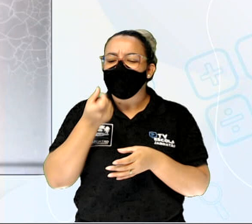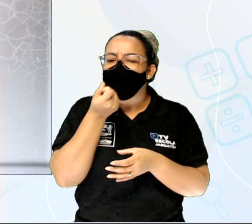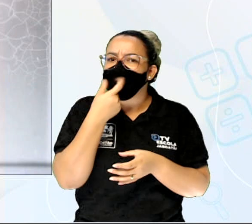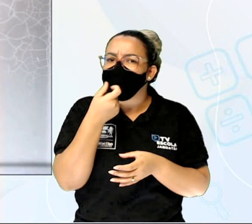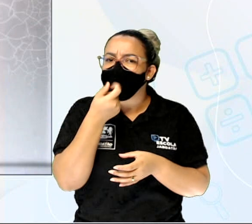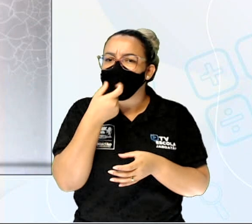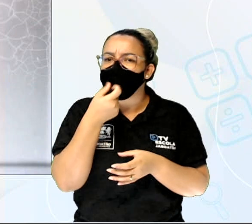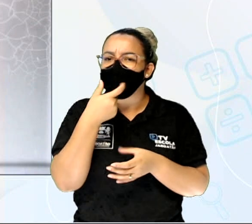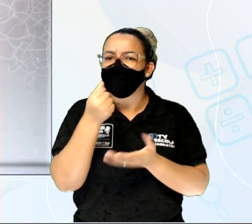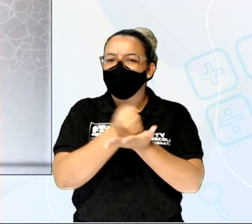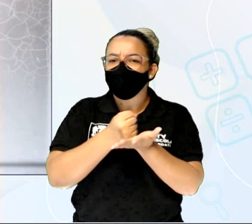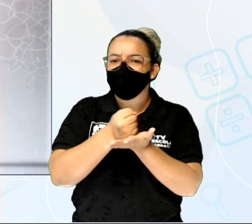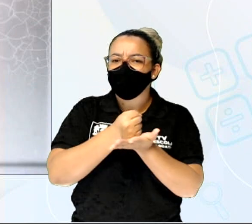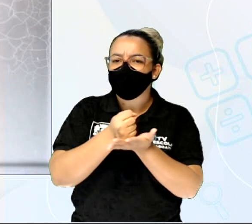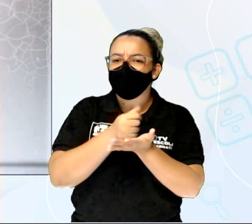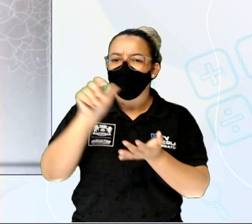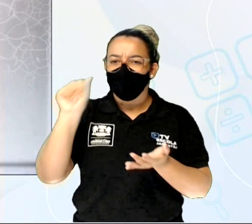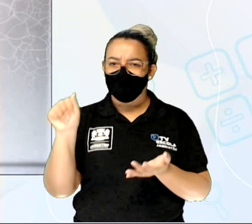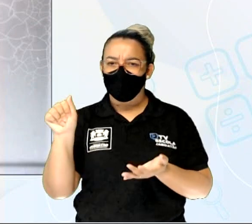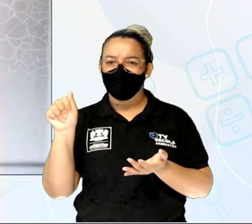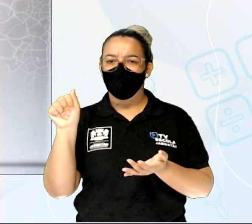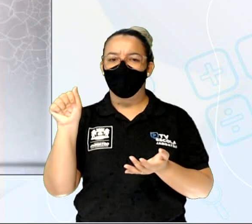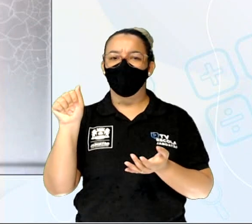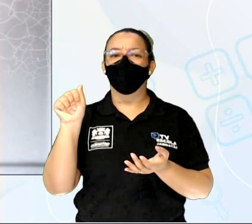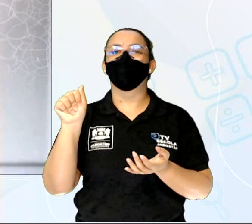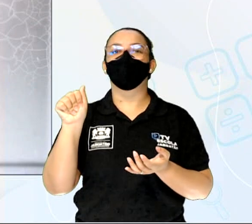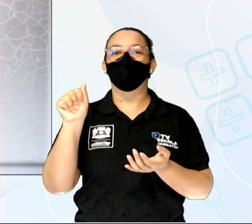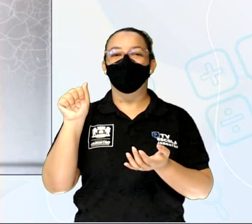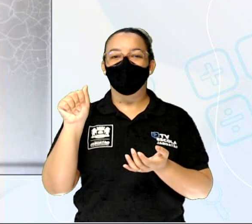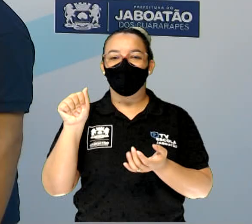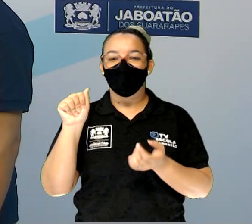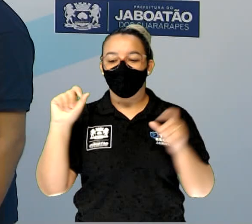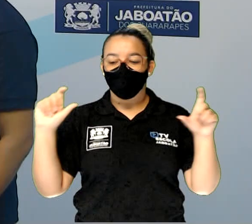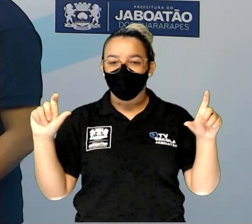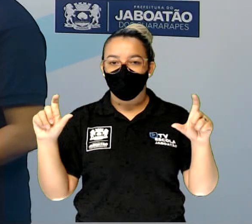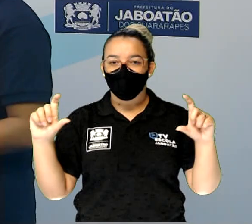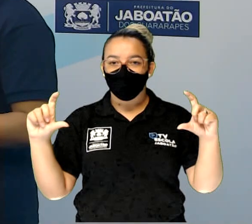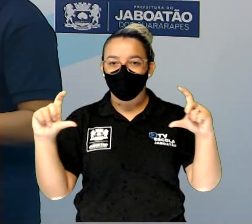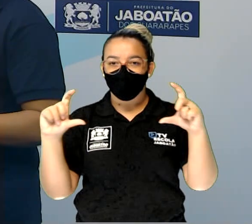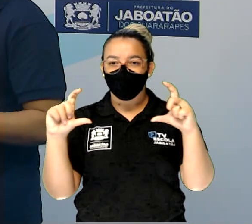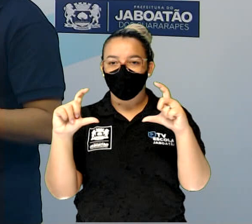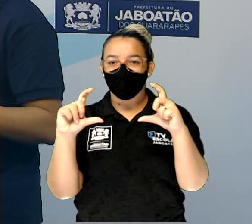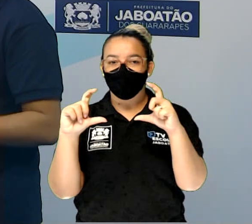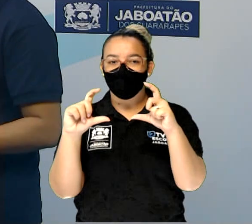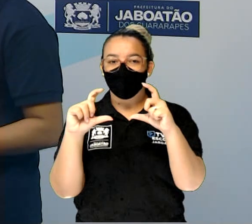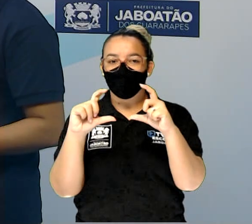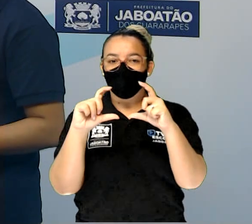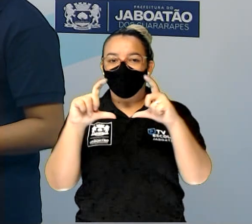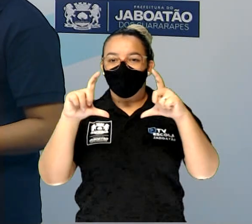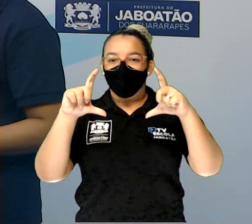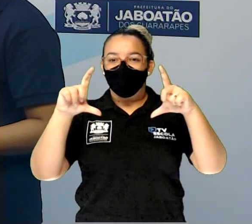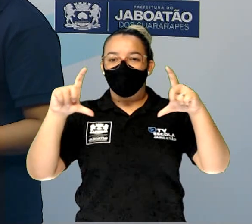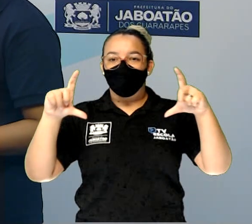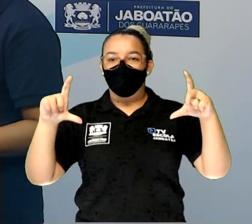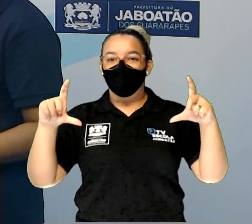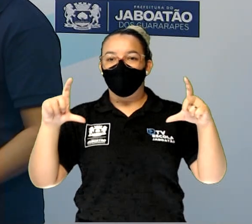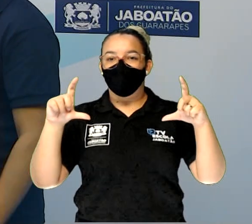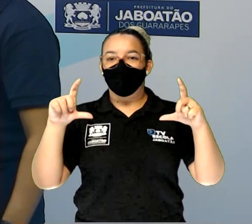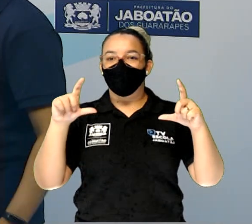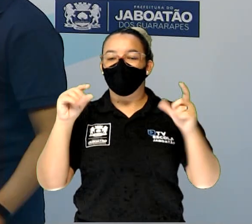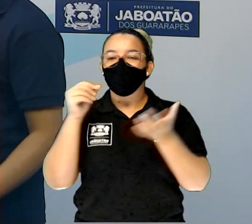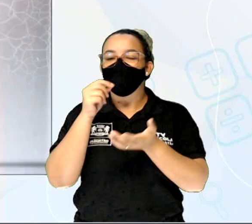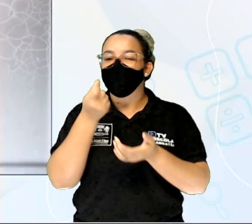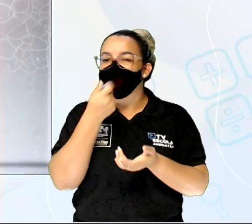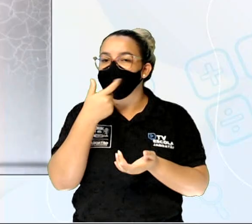antibióticos e do início do vidro para o meio vai aumentando essa concentração de antibiótico.